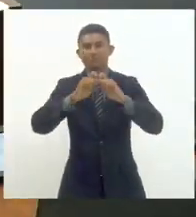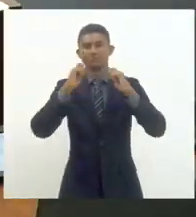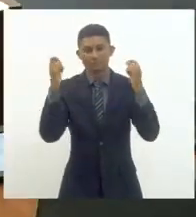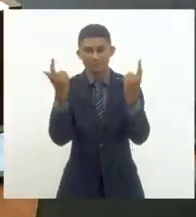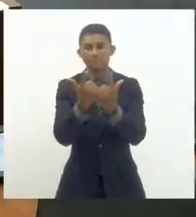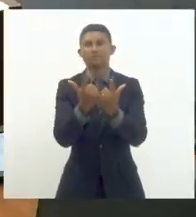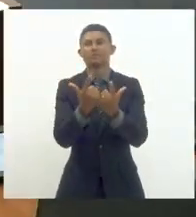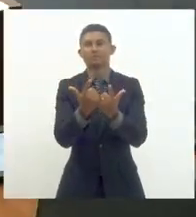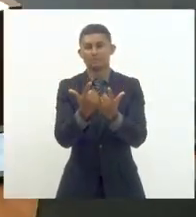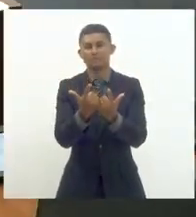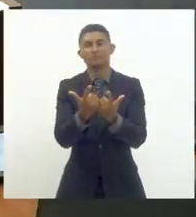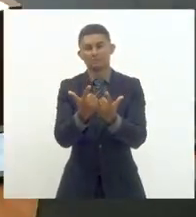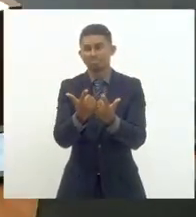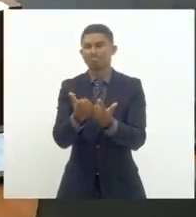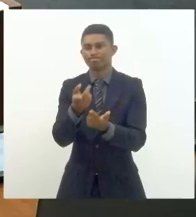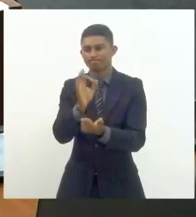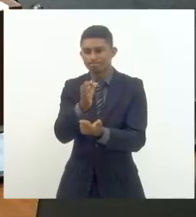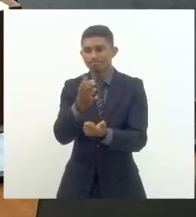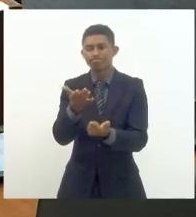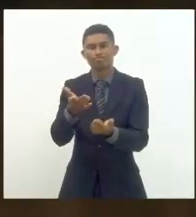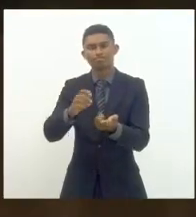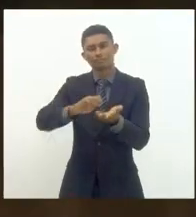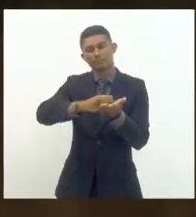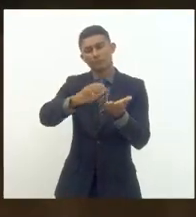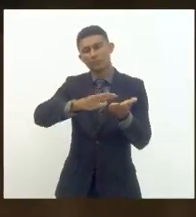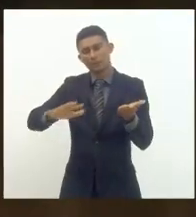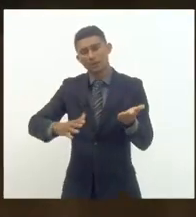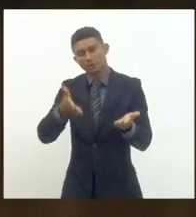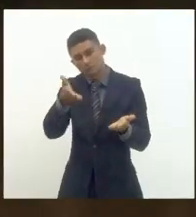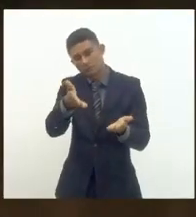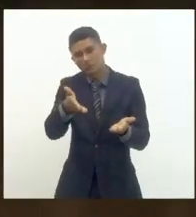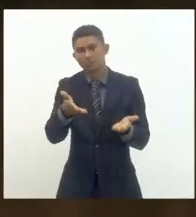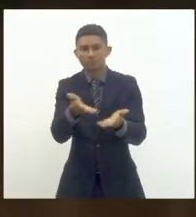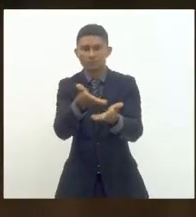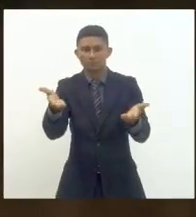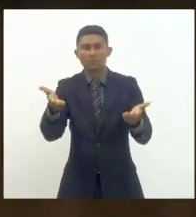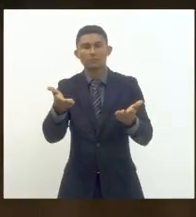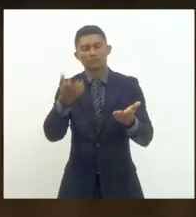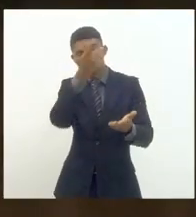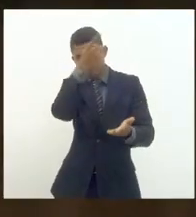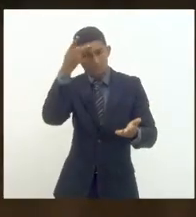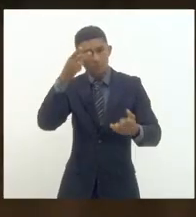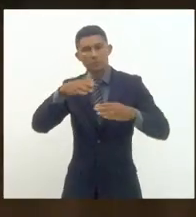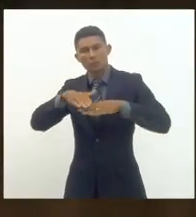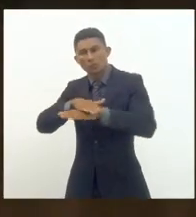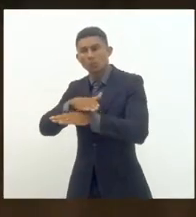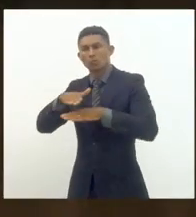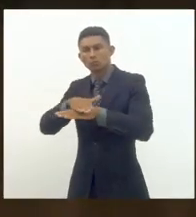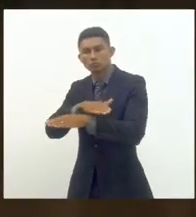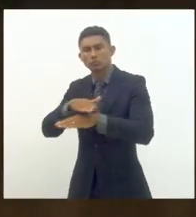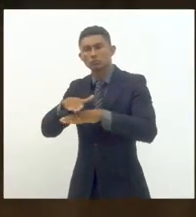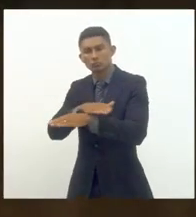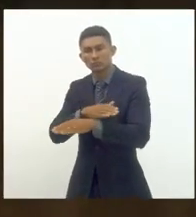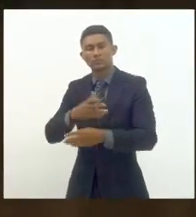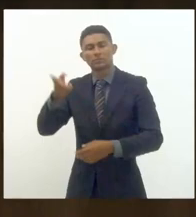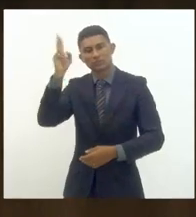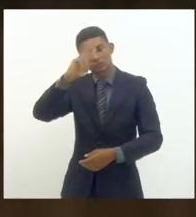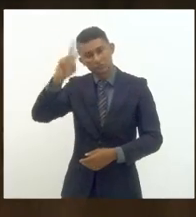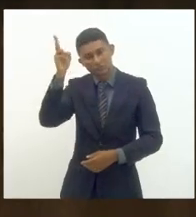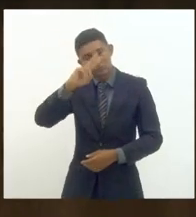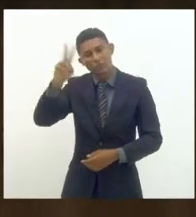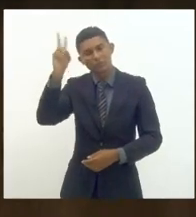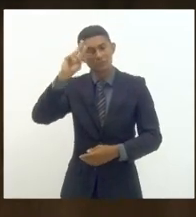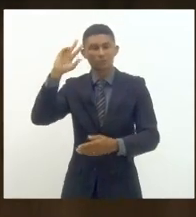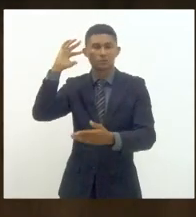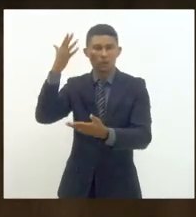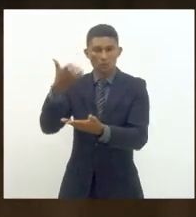um mero reconhecimento a essa atividade, a esses colecionadores que são sinônimos de história, de